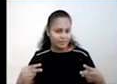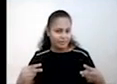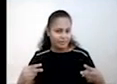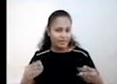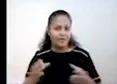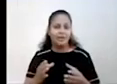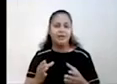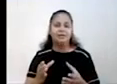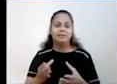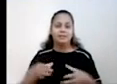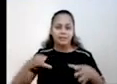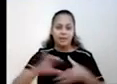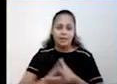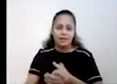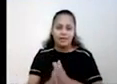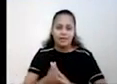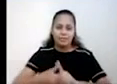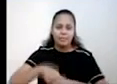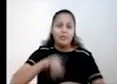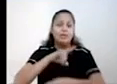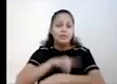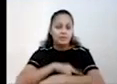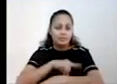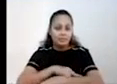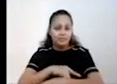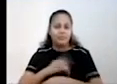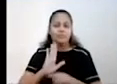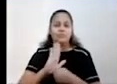casa: pias, louças, sanitários.